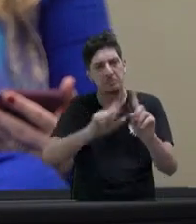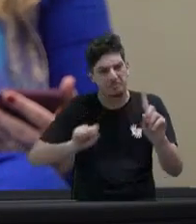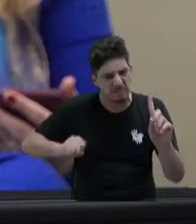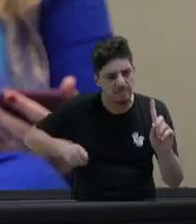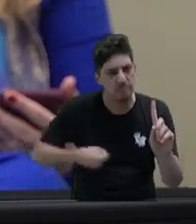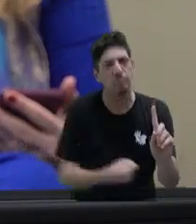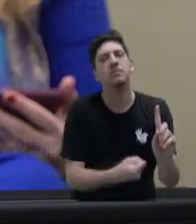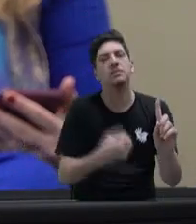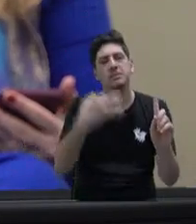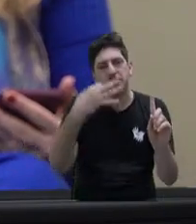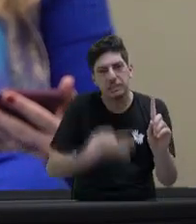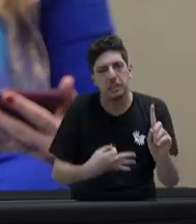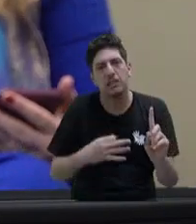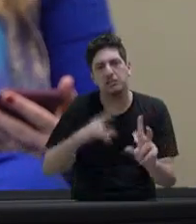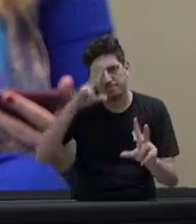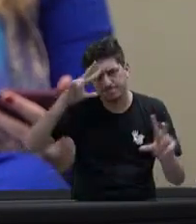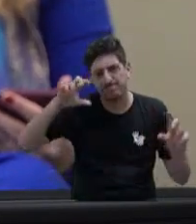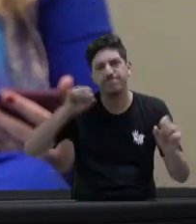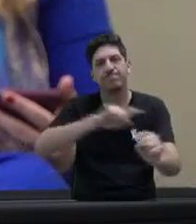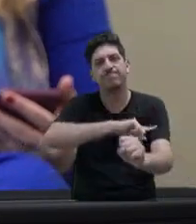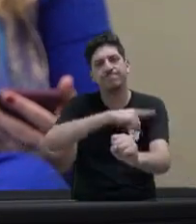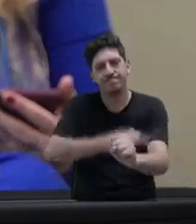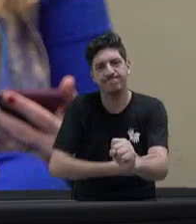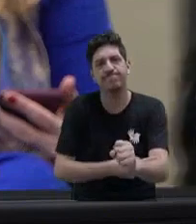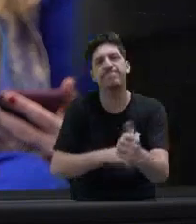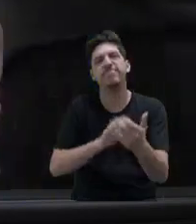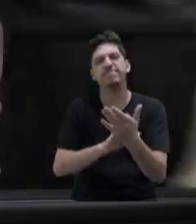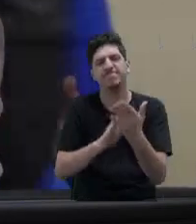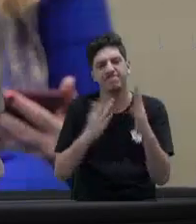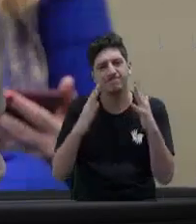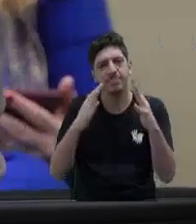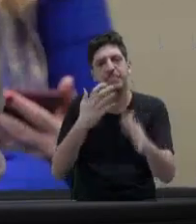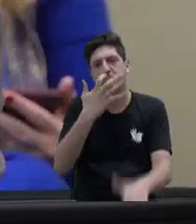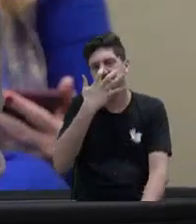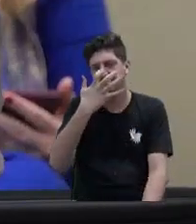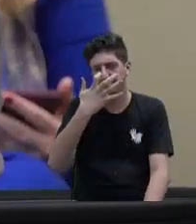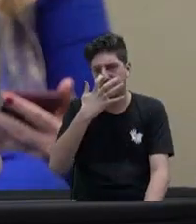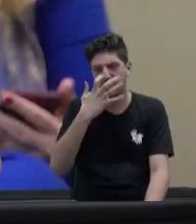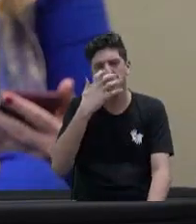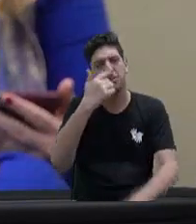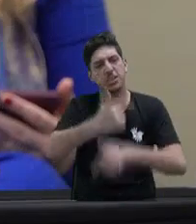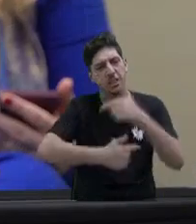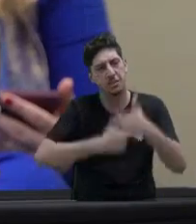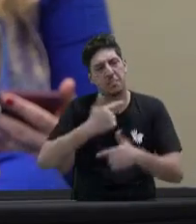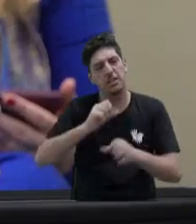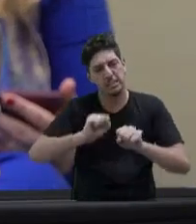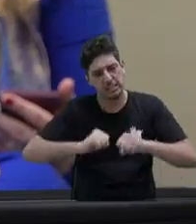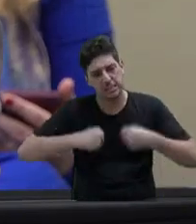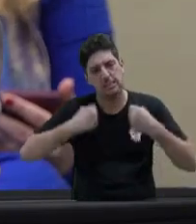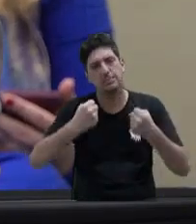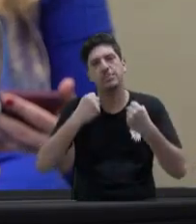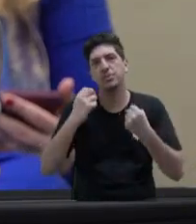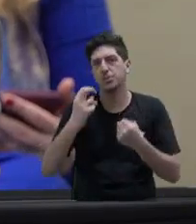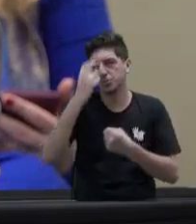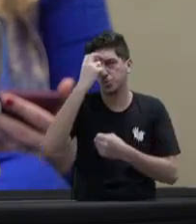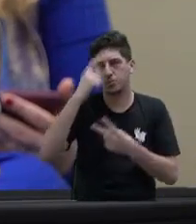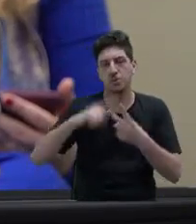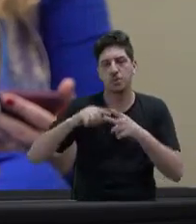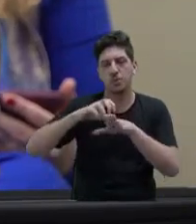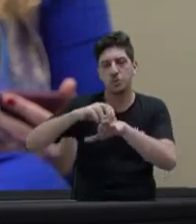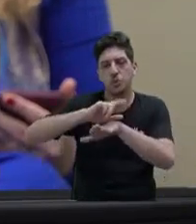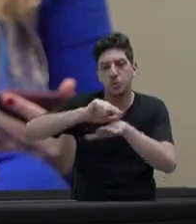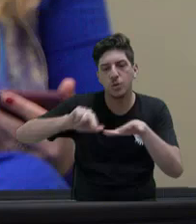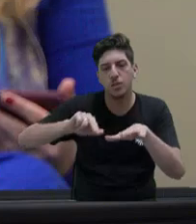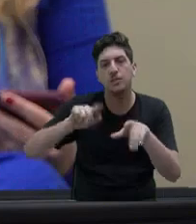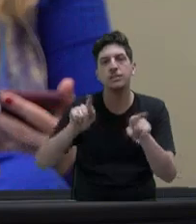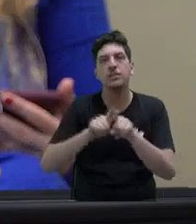tanta... realmente impressionou a maneira que ele defende a questão da cultura e do turismo e como